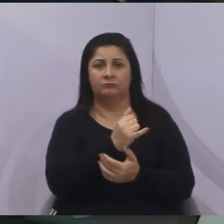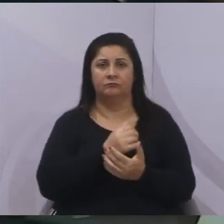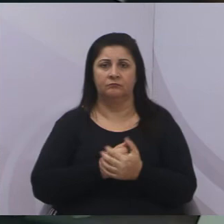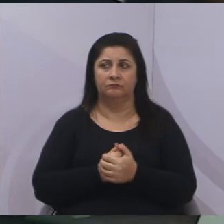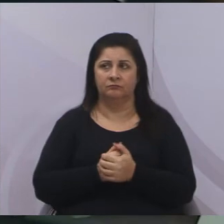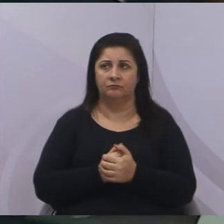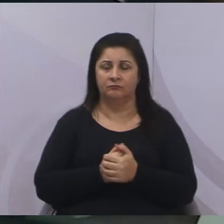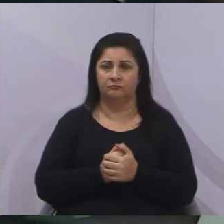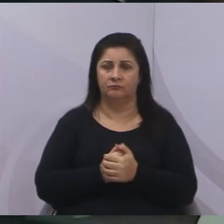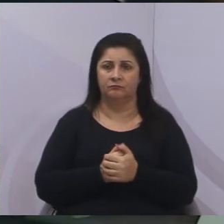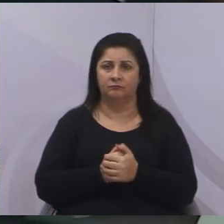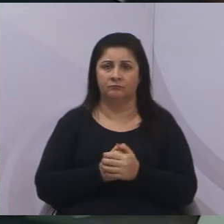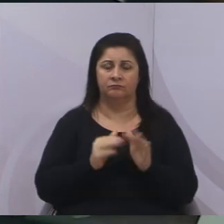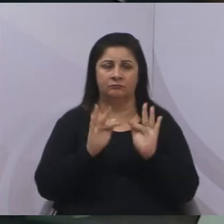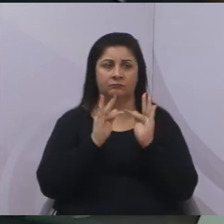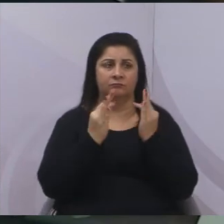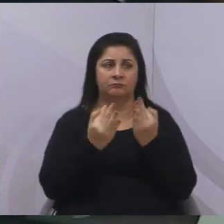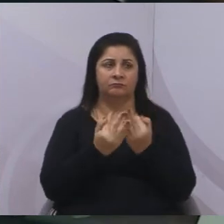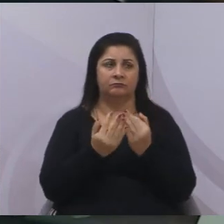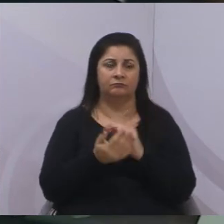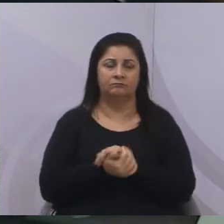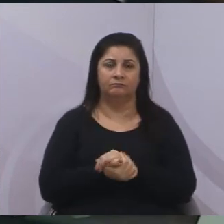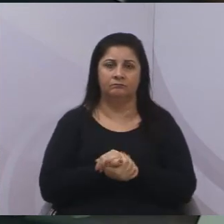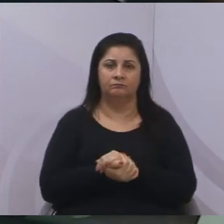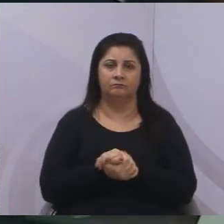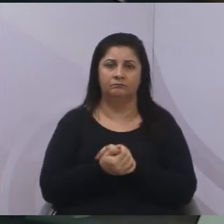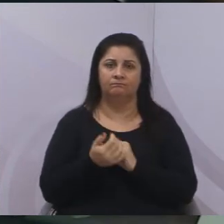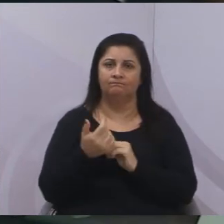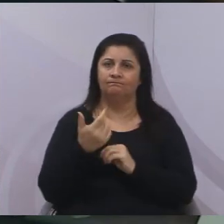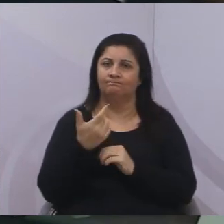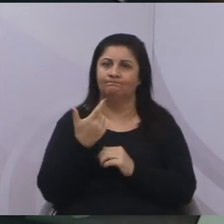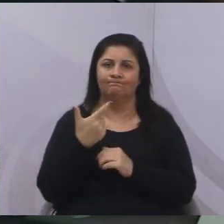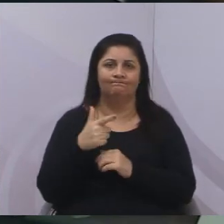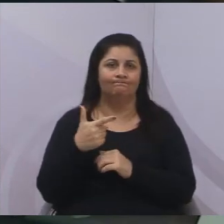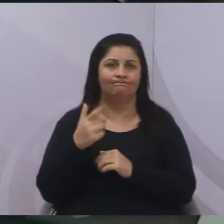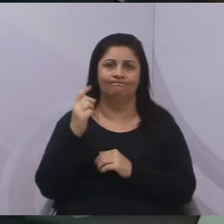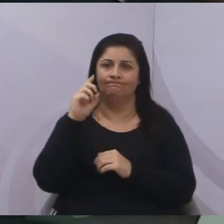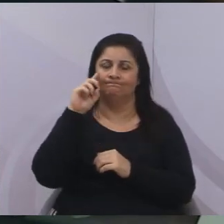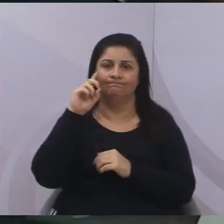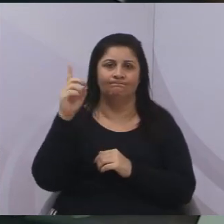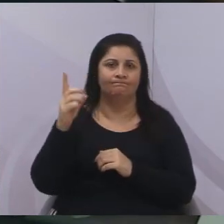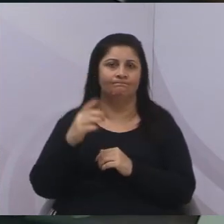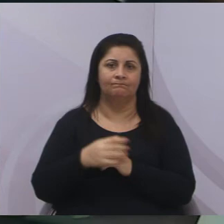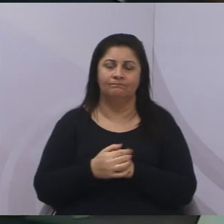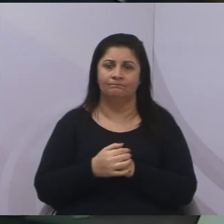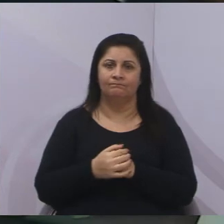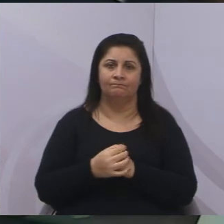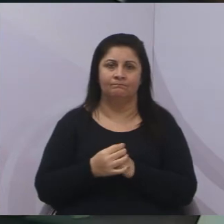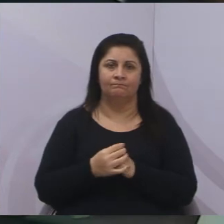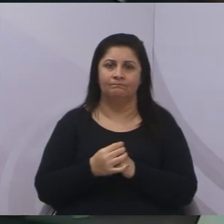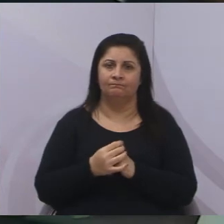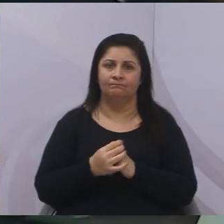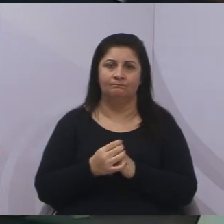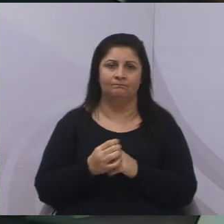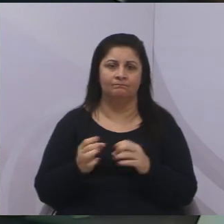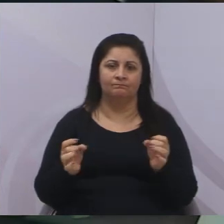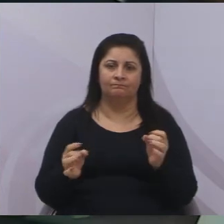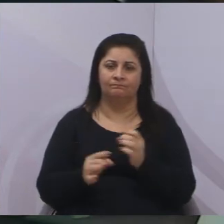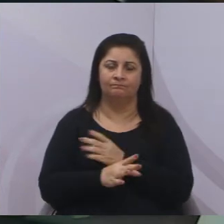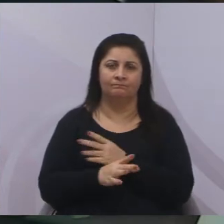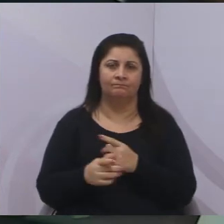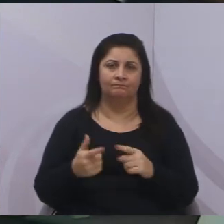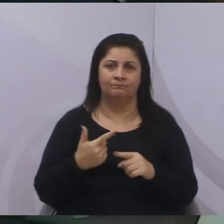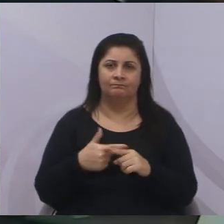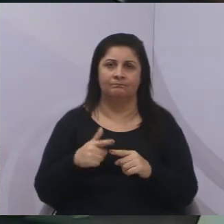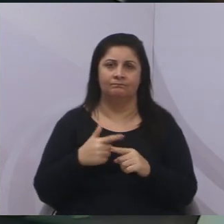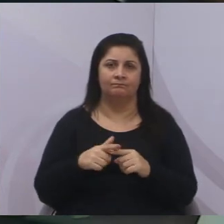e para a família o seguinte: não temos data para poder resolver o problema que ele